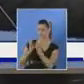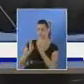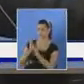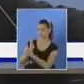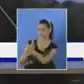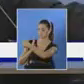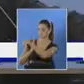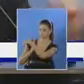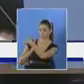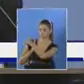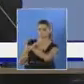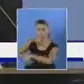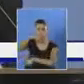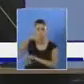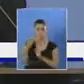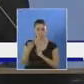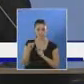à rua 7 de setembro.